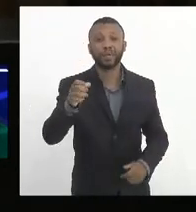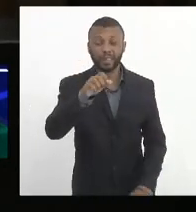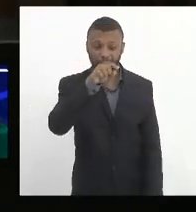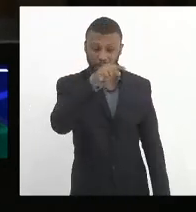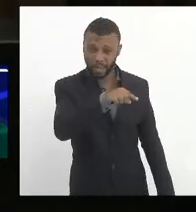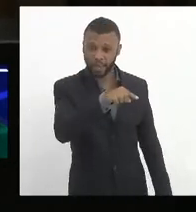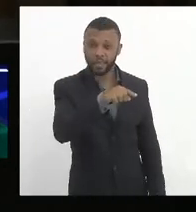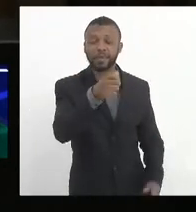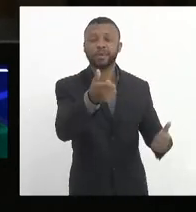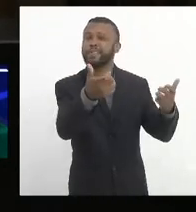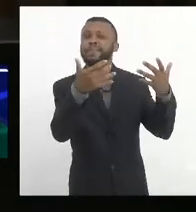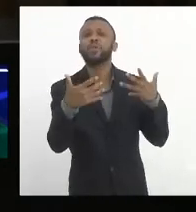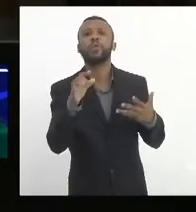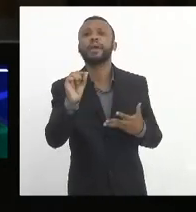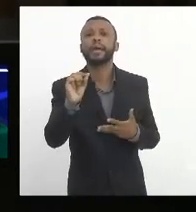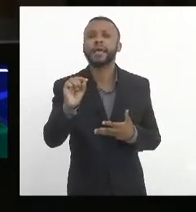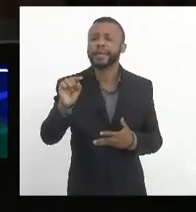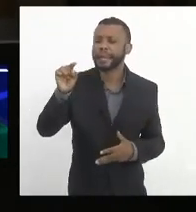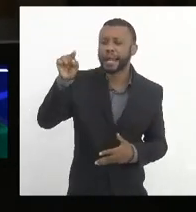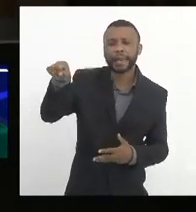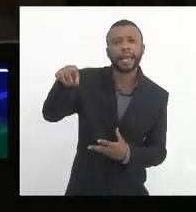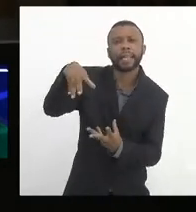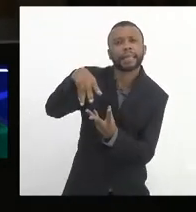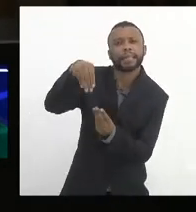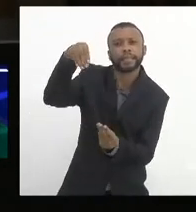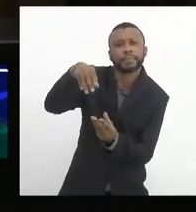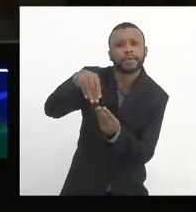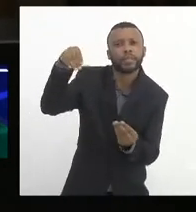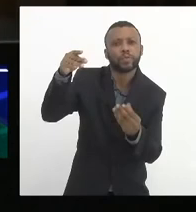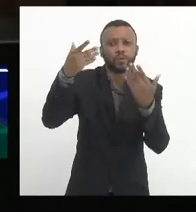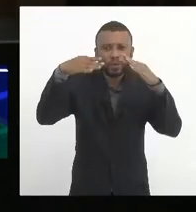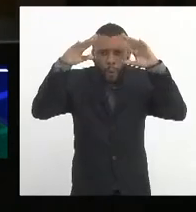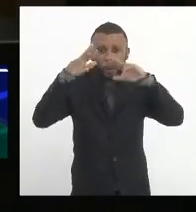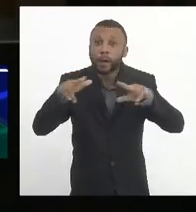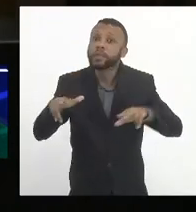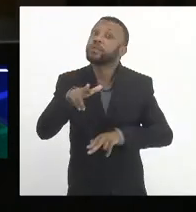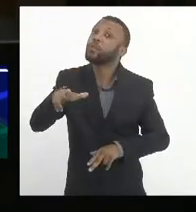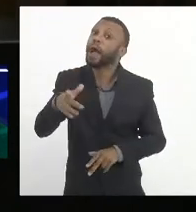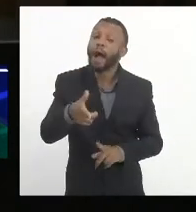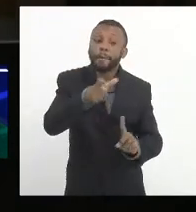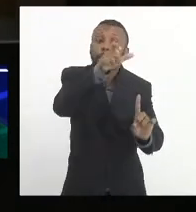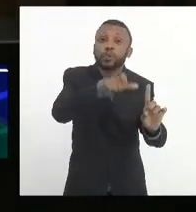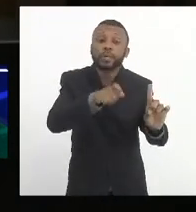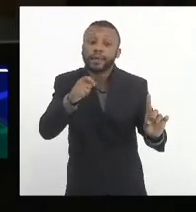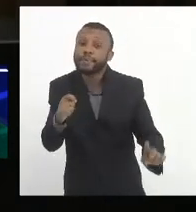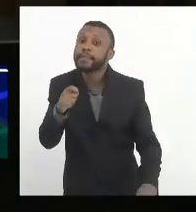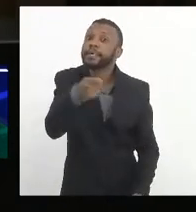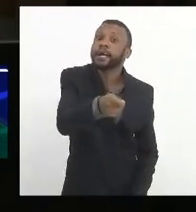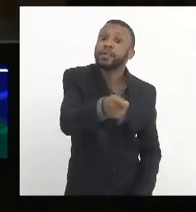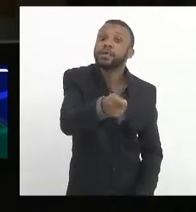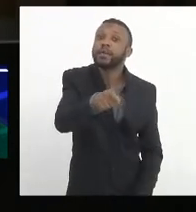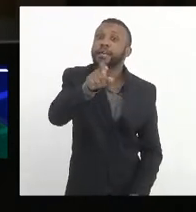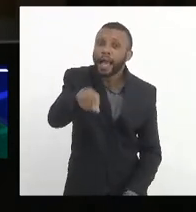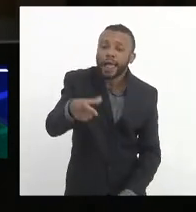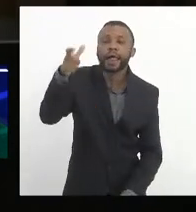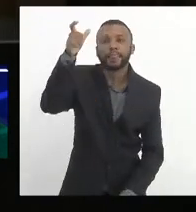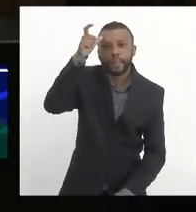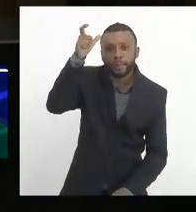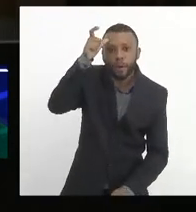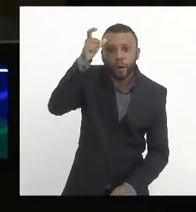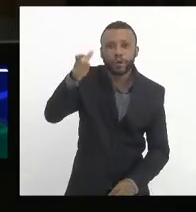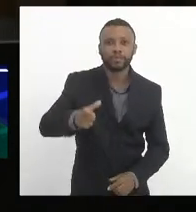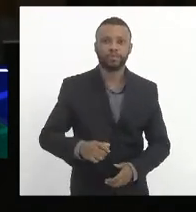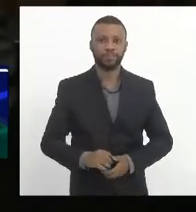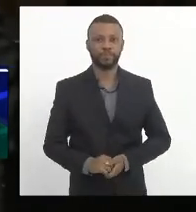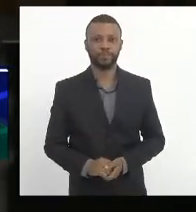Santos disse que aquelas entidades e não a pessoa que estava entregando que aquilo era o demônios